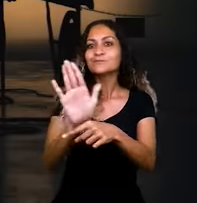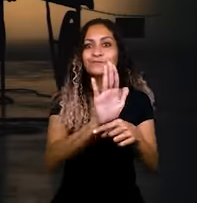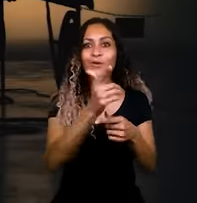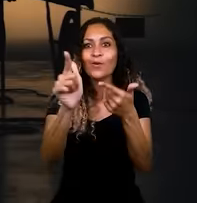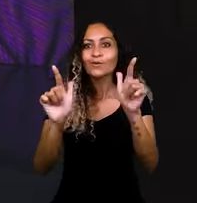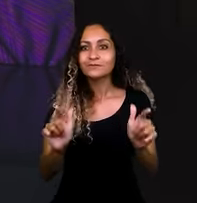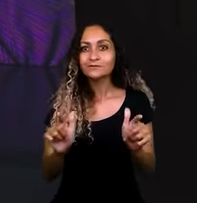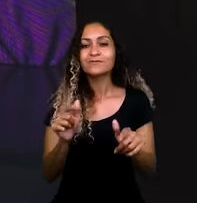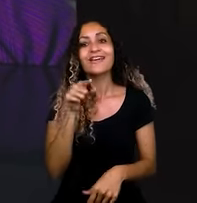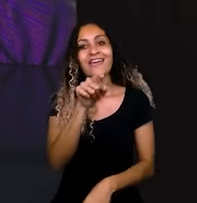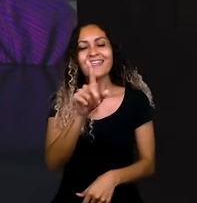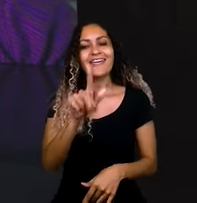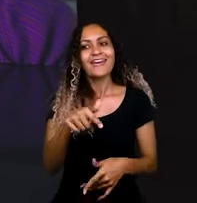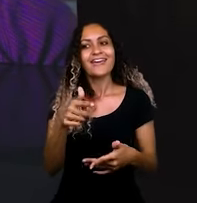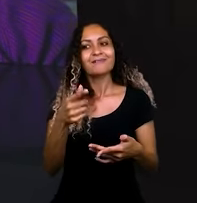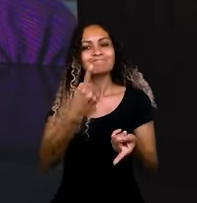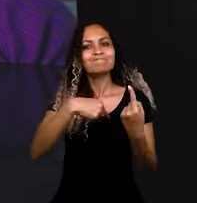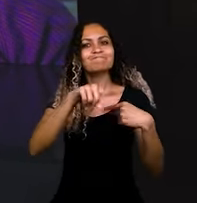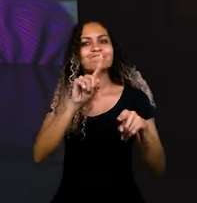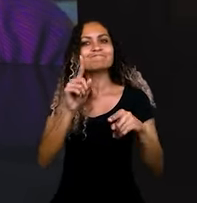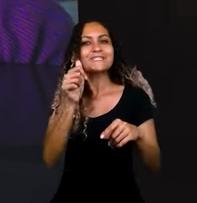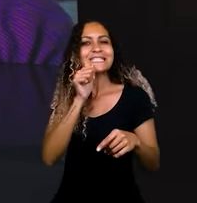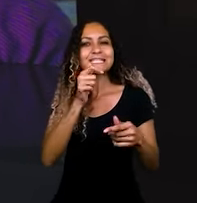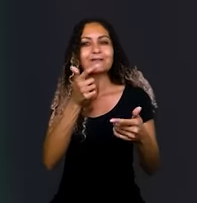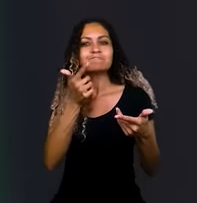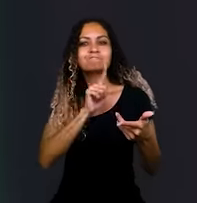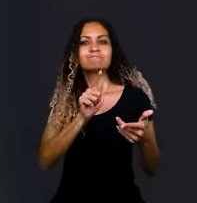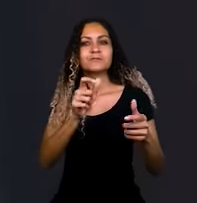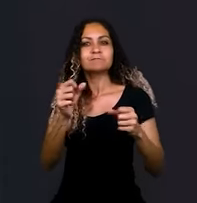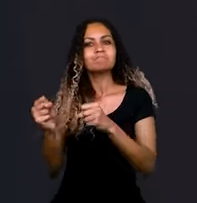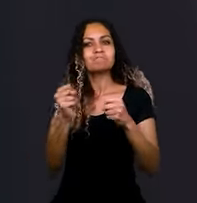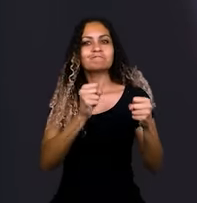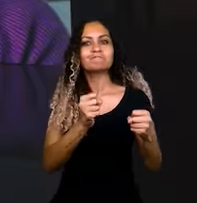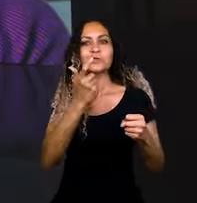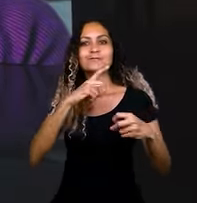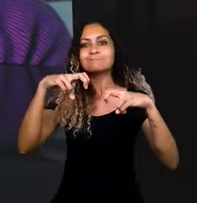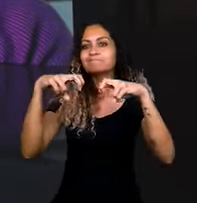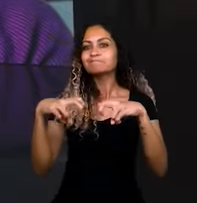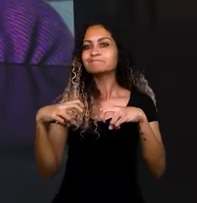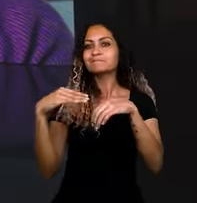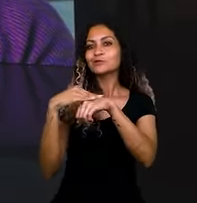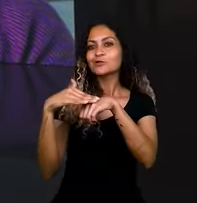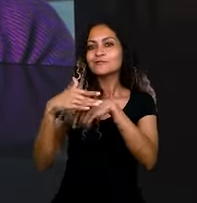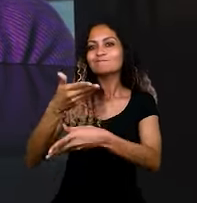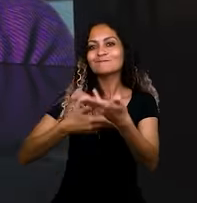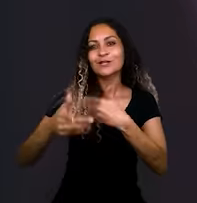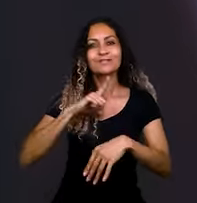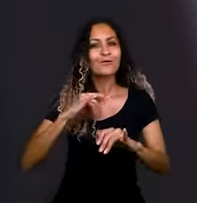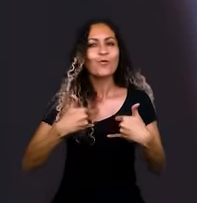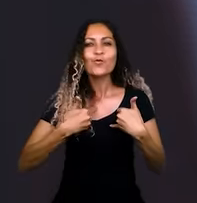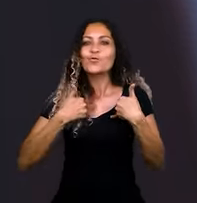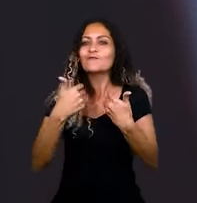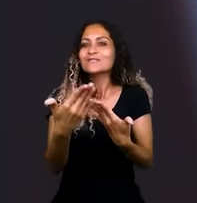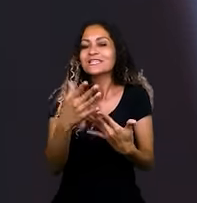ajudar os outros. Eu digo que você é uma indomável, né, menina que hoje consegue sentar conosco, conversar. Eu